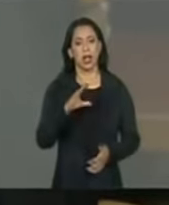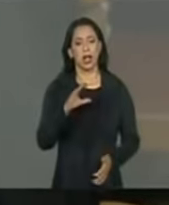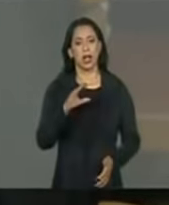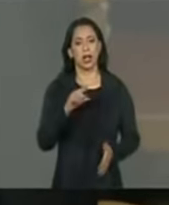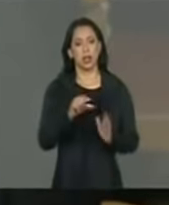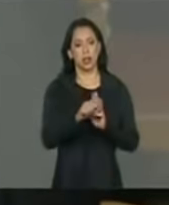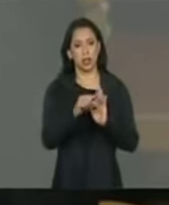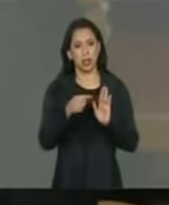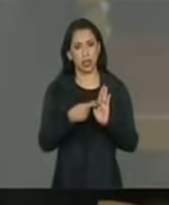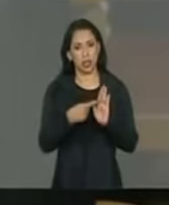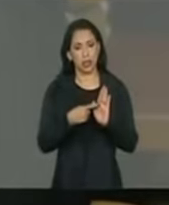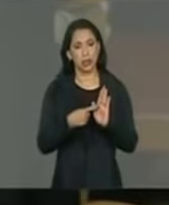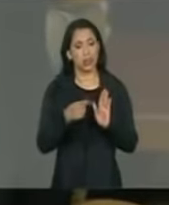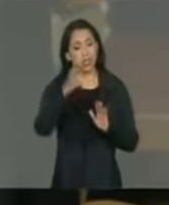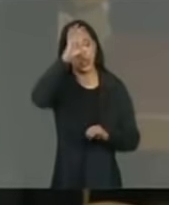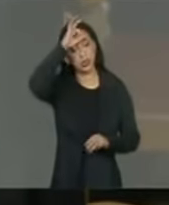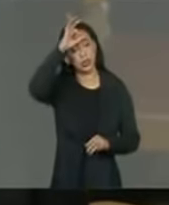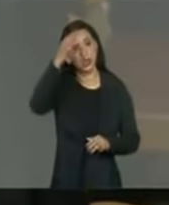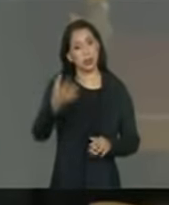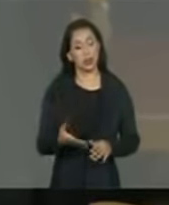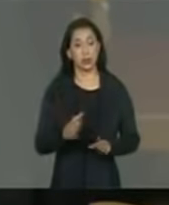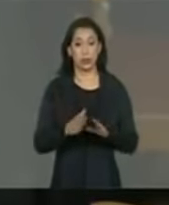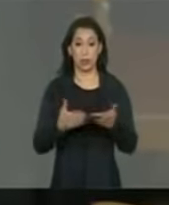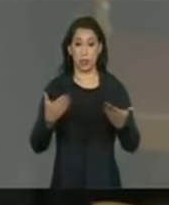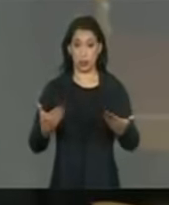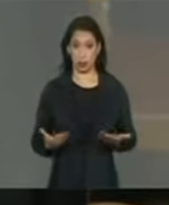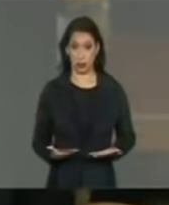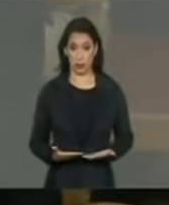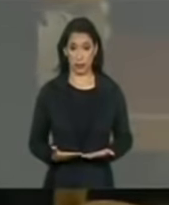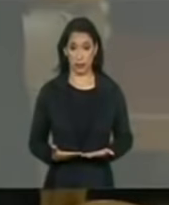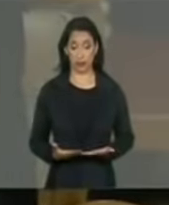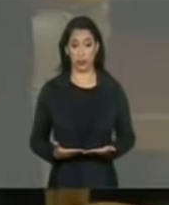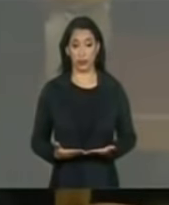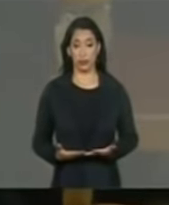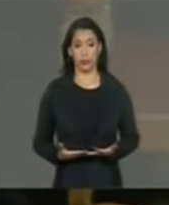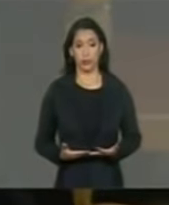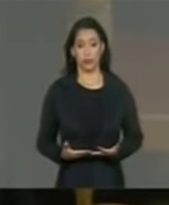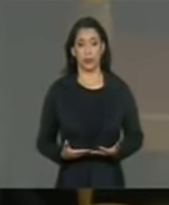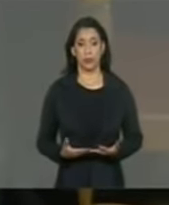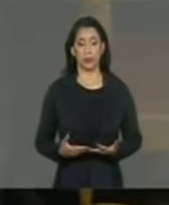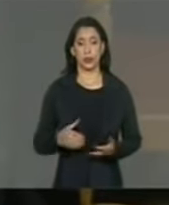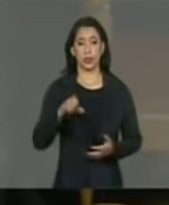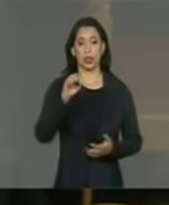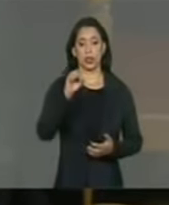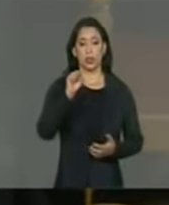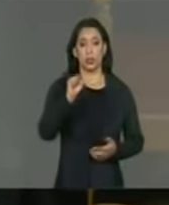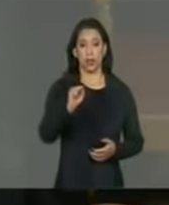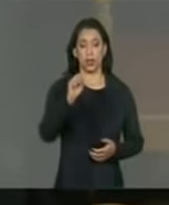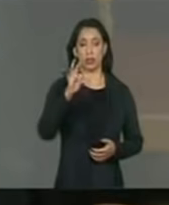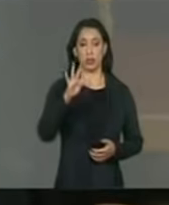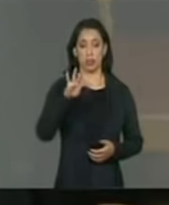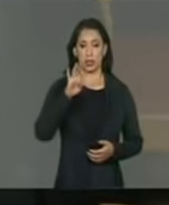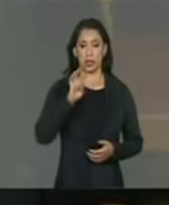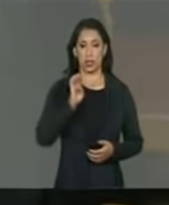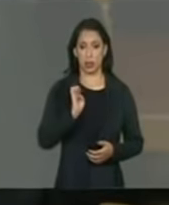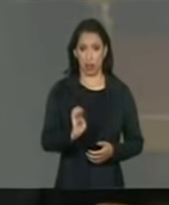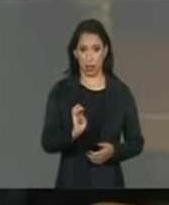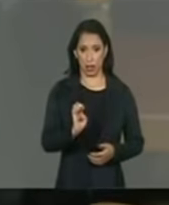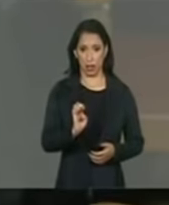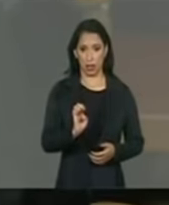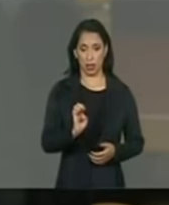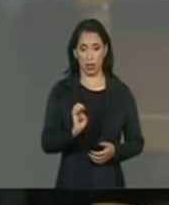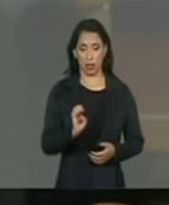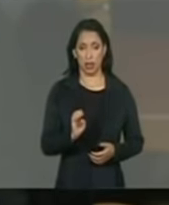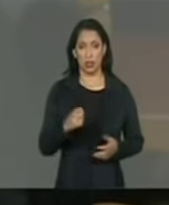do estado de inocência no entanto o tribunal superior eleitoral nesses acordos